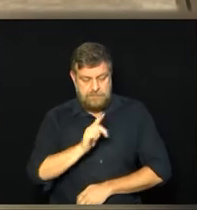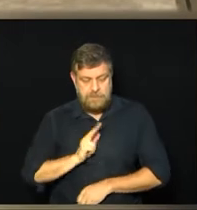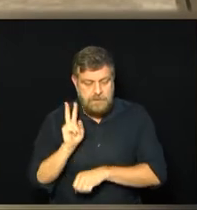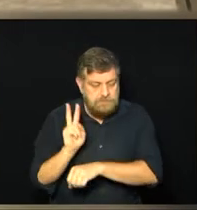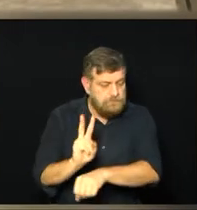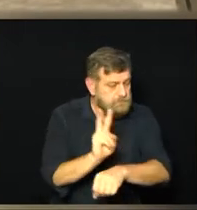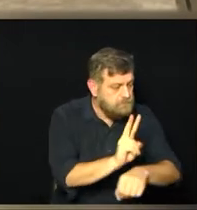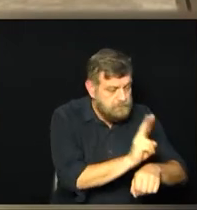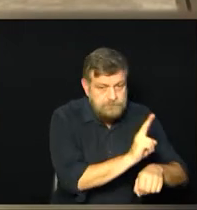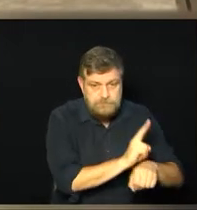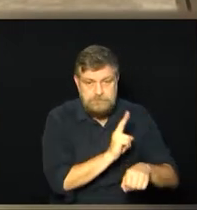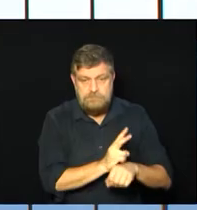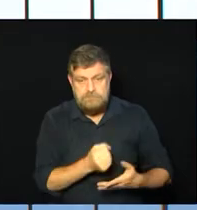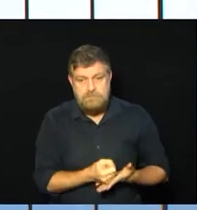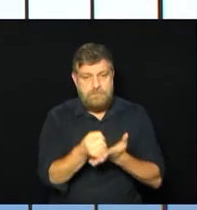gigante.